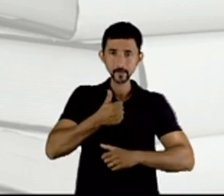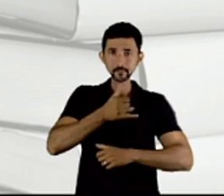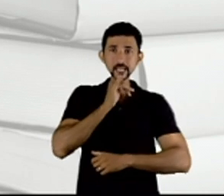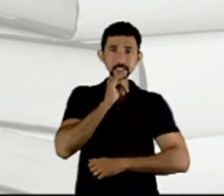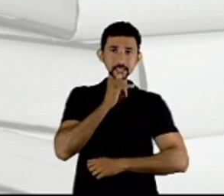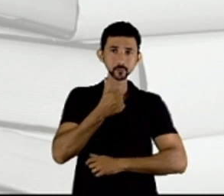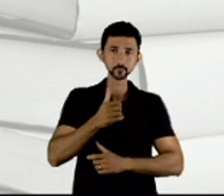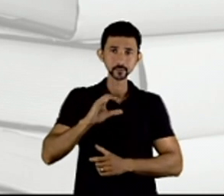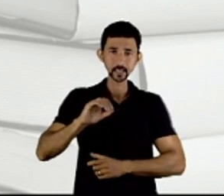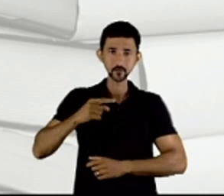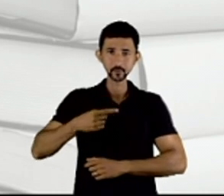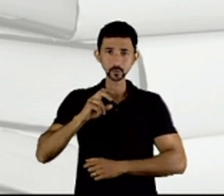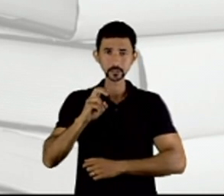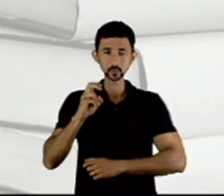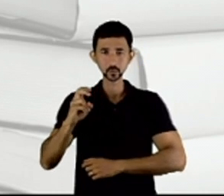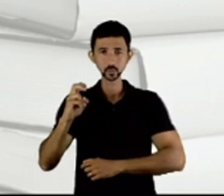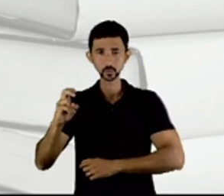exemplo,